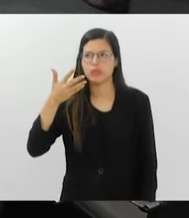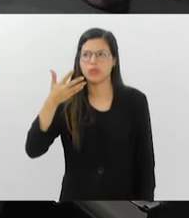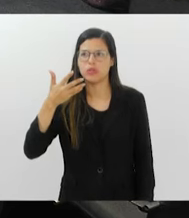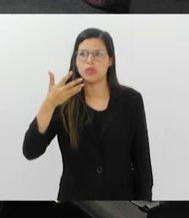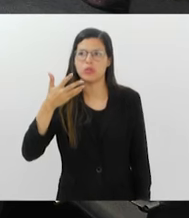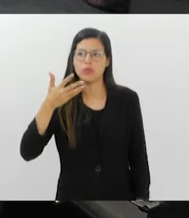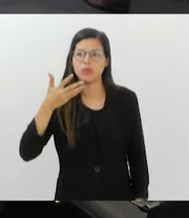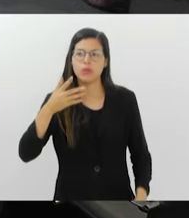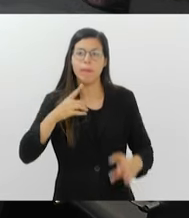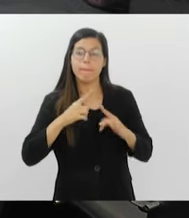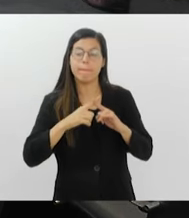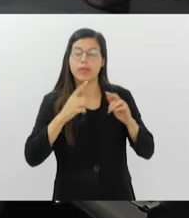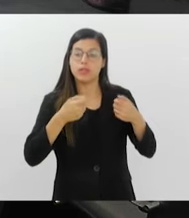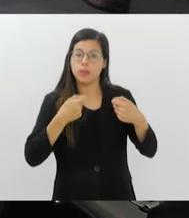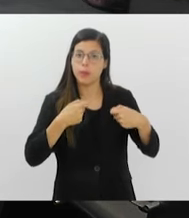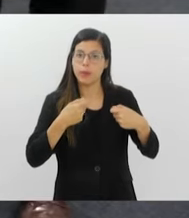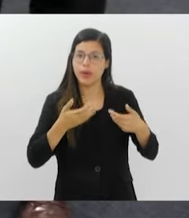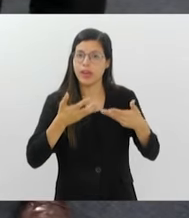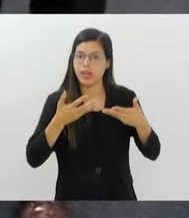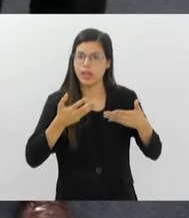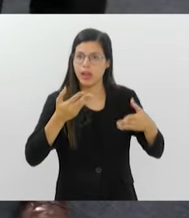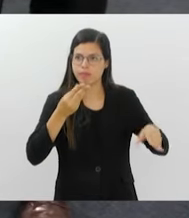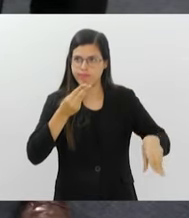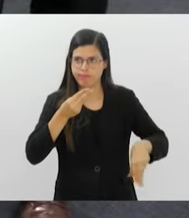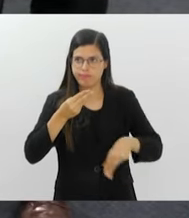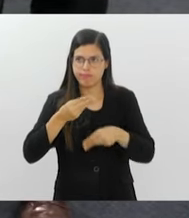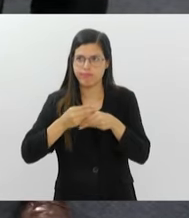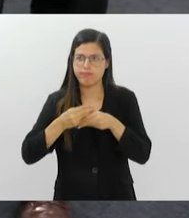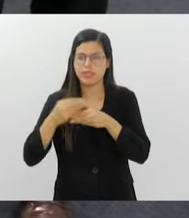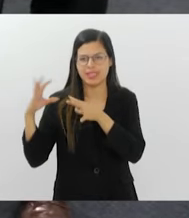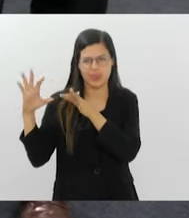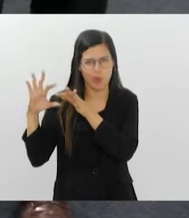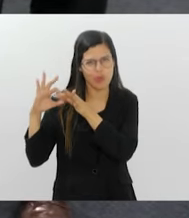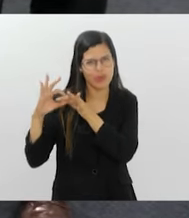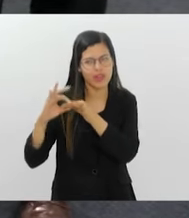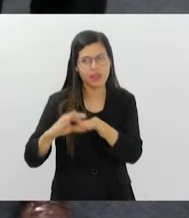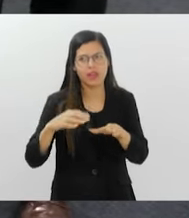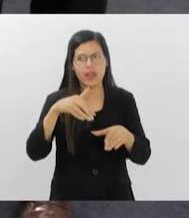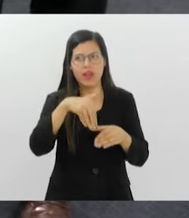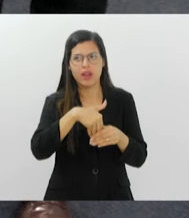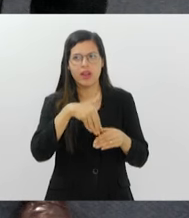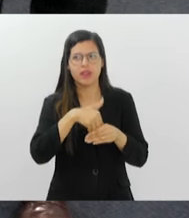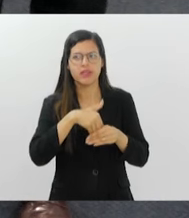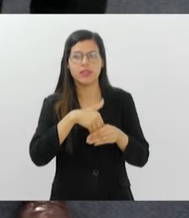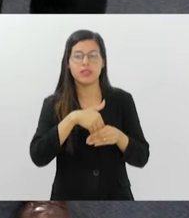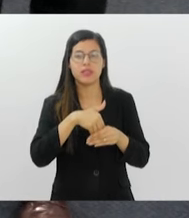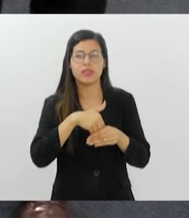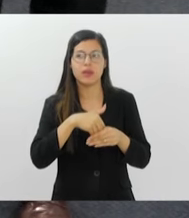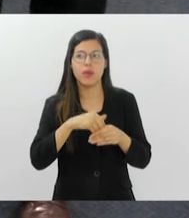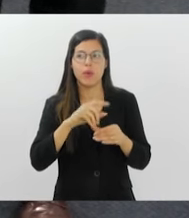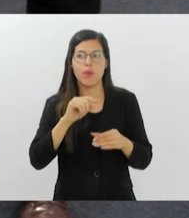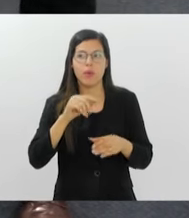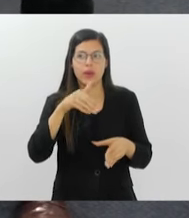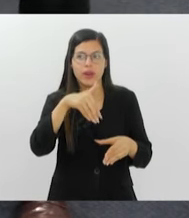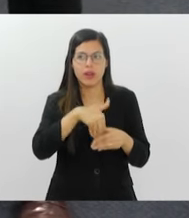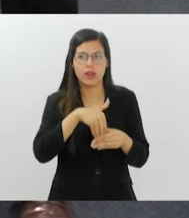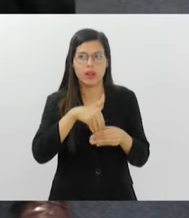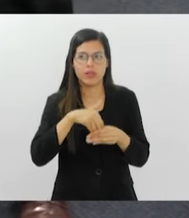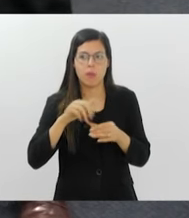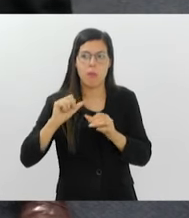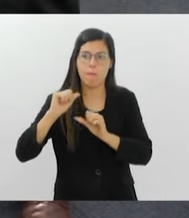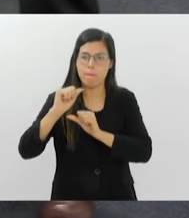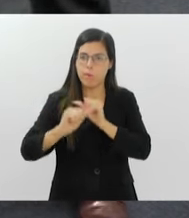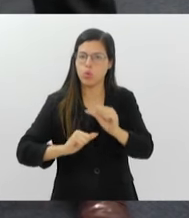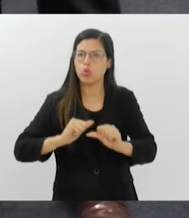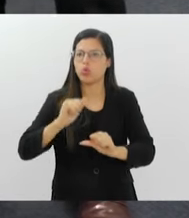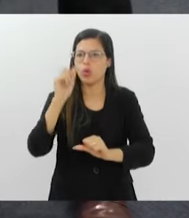mas eu queria contribuir, no contexto dessas eleições, do que a eleição ela mudou e vem mudando